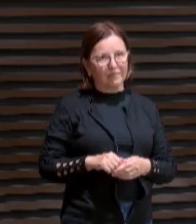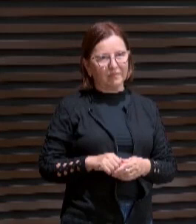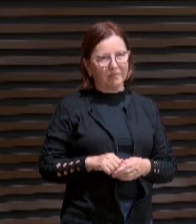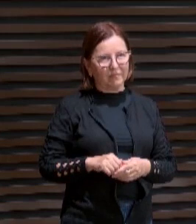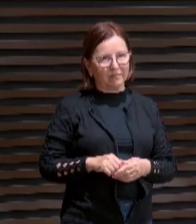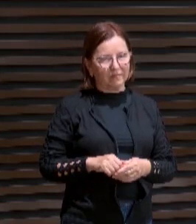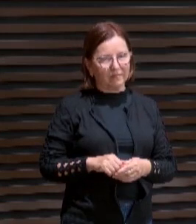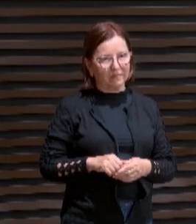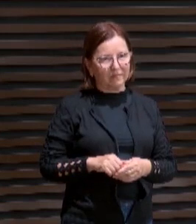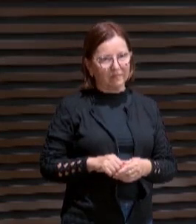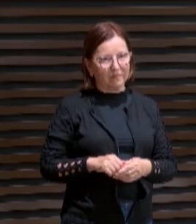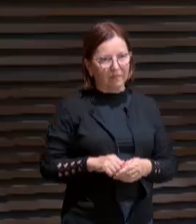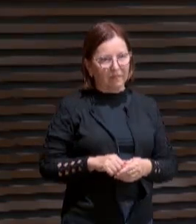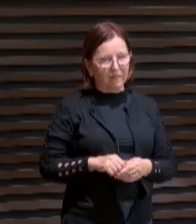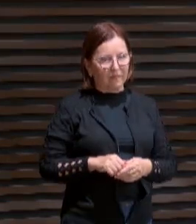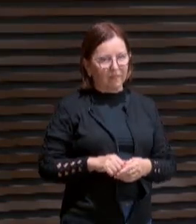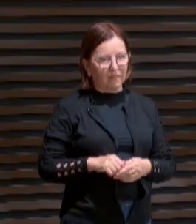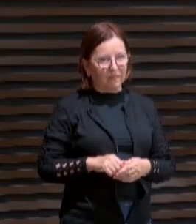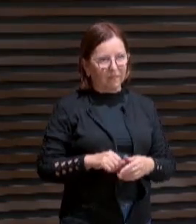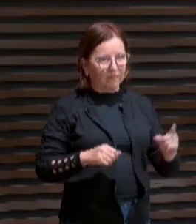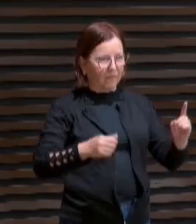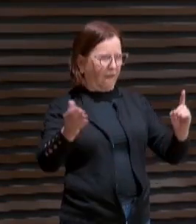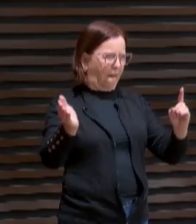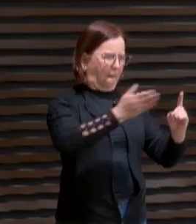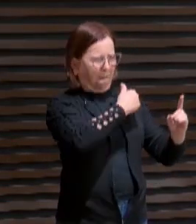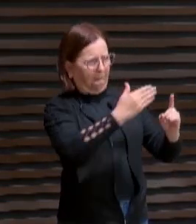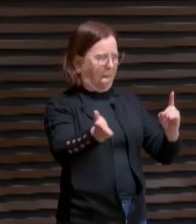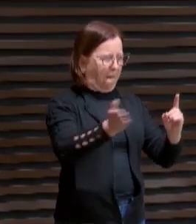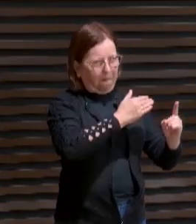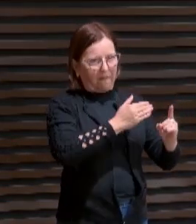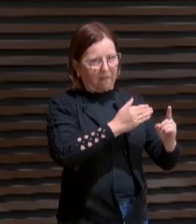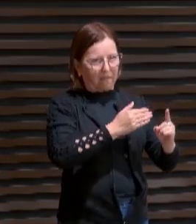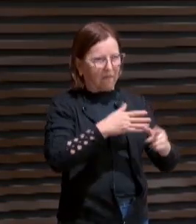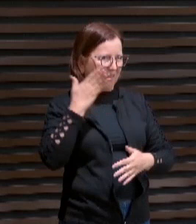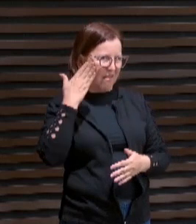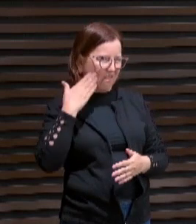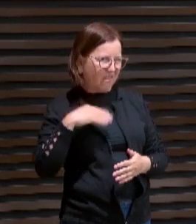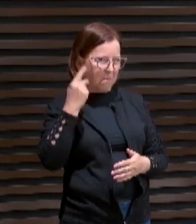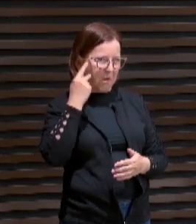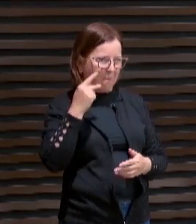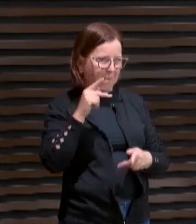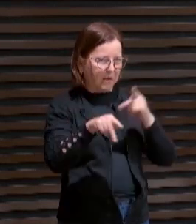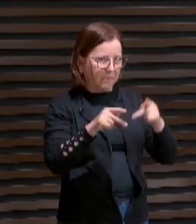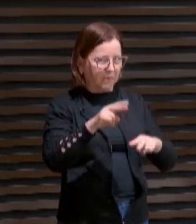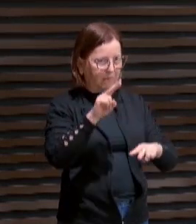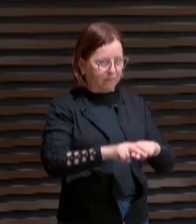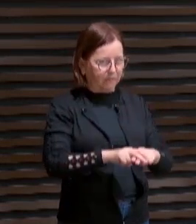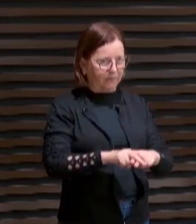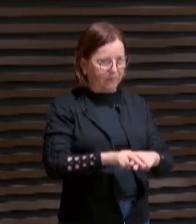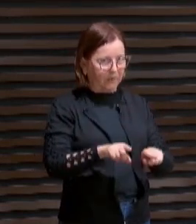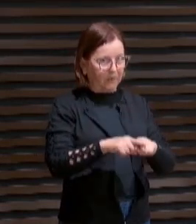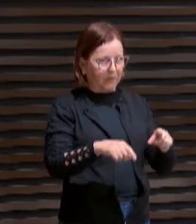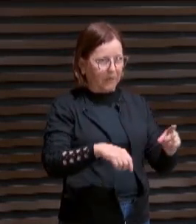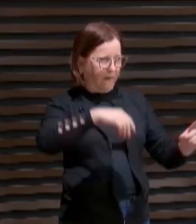O espancamento era uma punição comum para os prisioneiros. Mas o açoitamento,